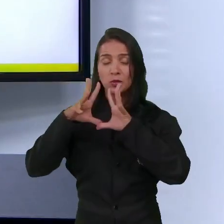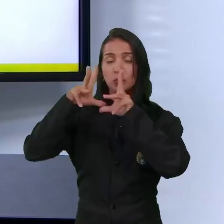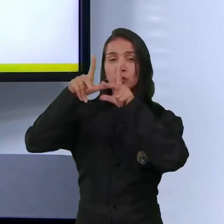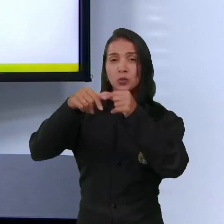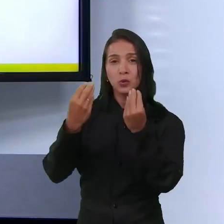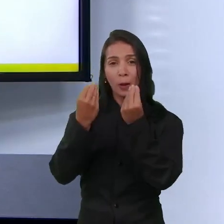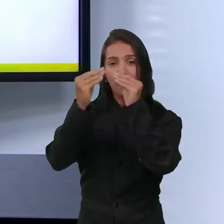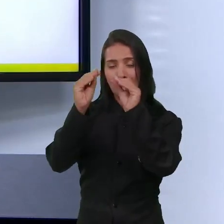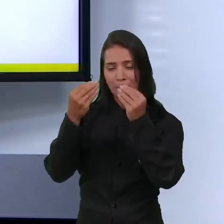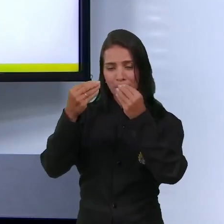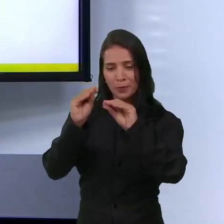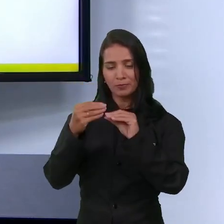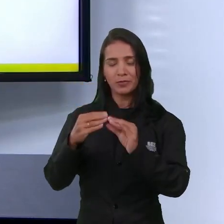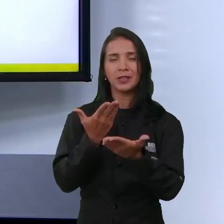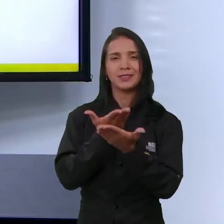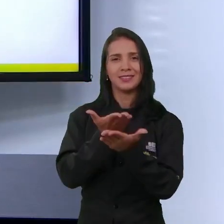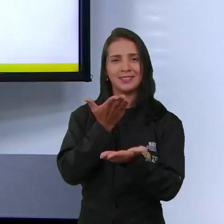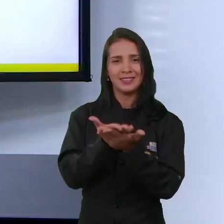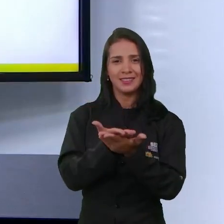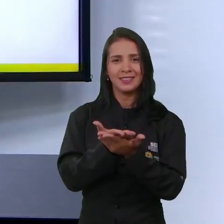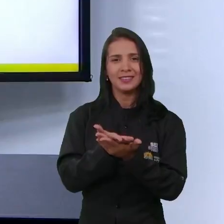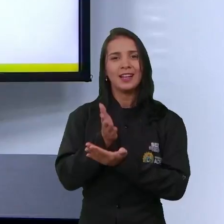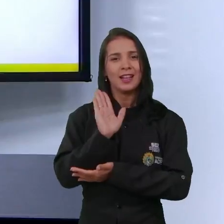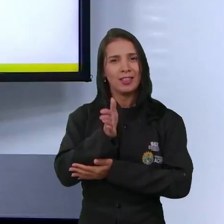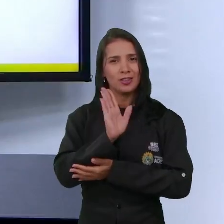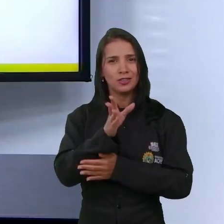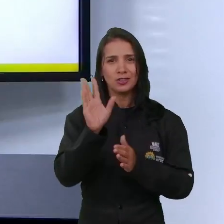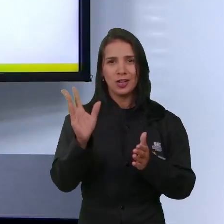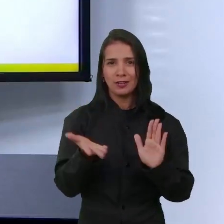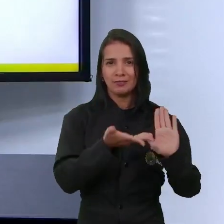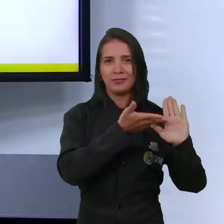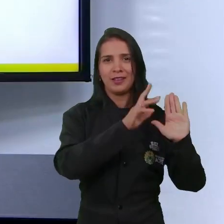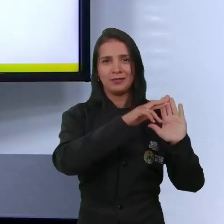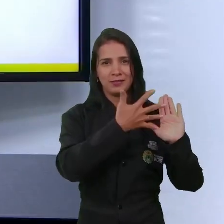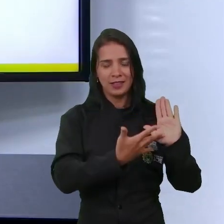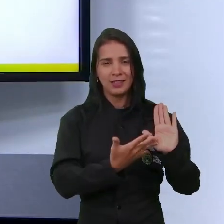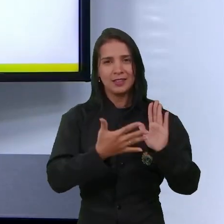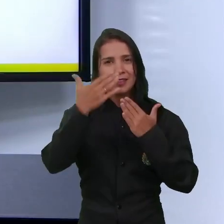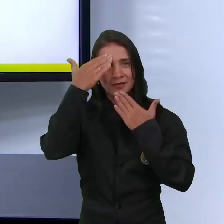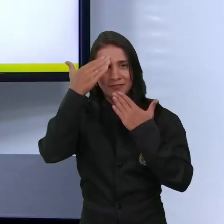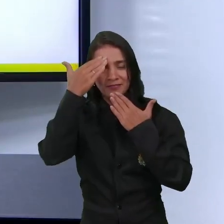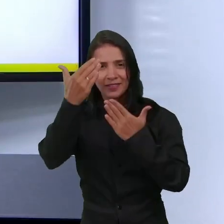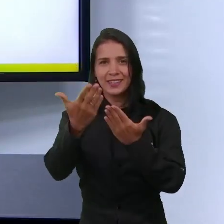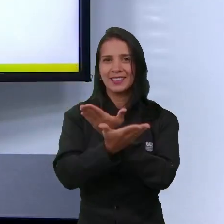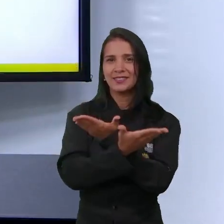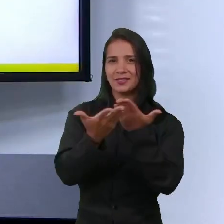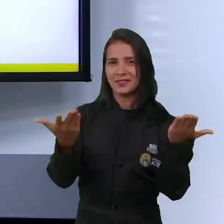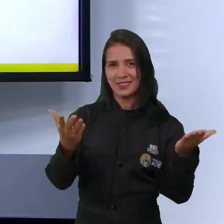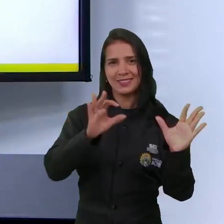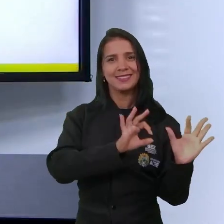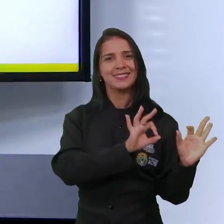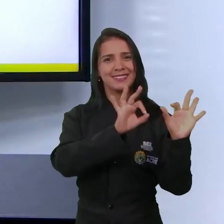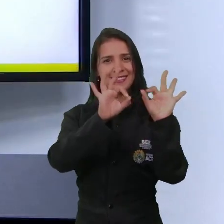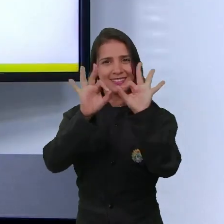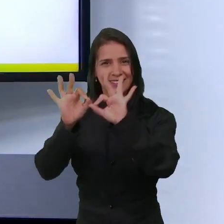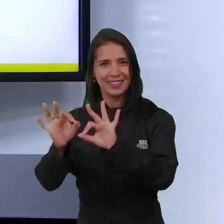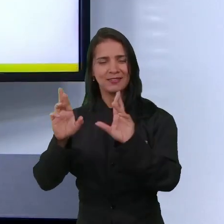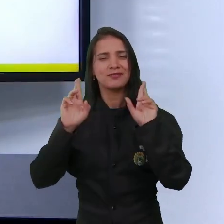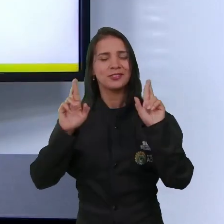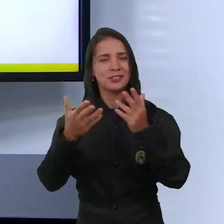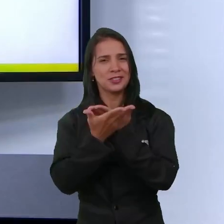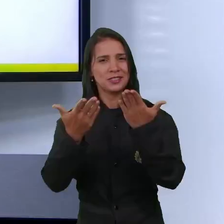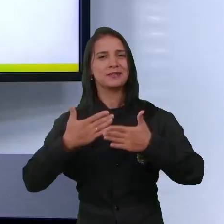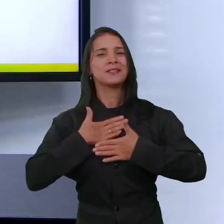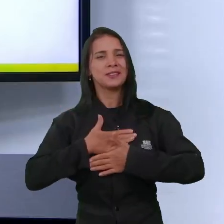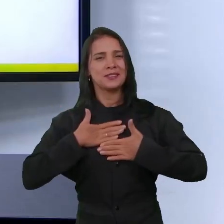para vocês está aqui com as nossas referências. Então, muito obrigado pela atenção de vocês, espero que tenham gostado